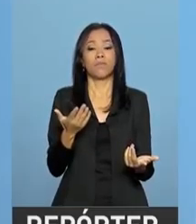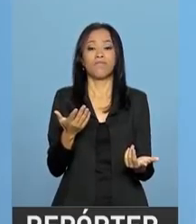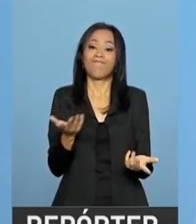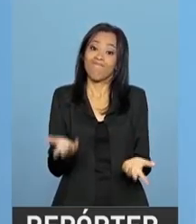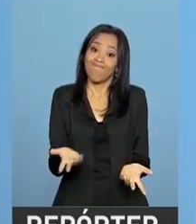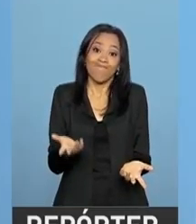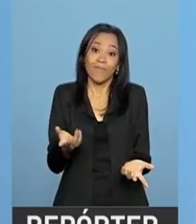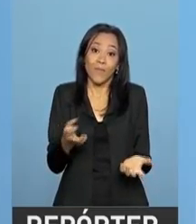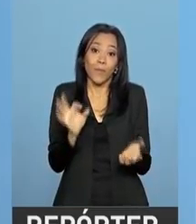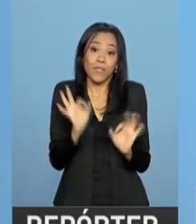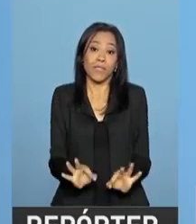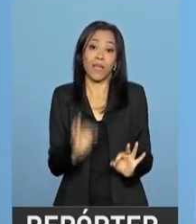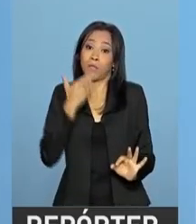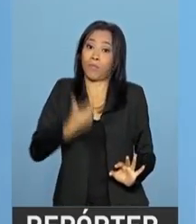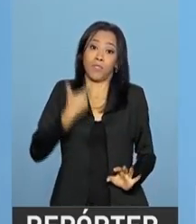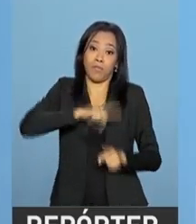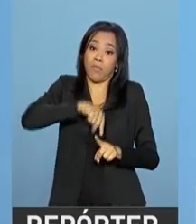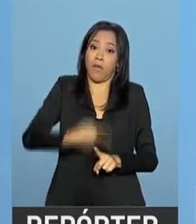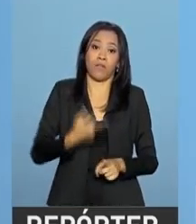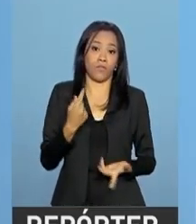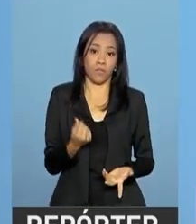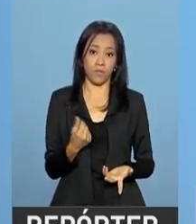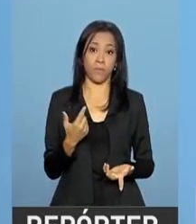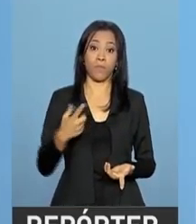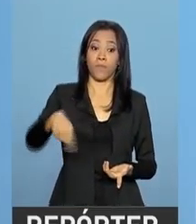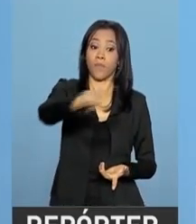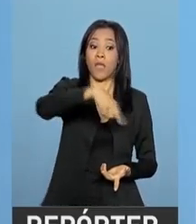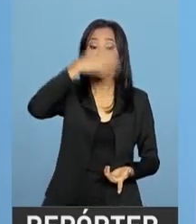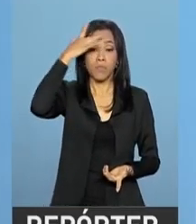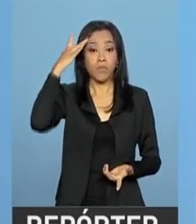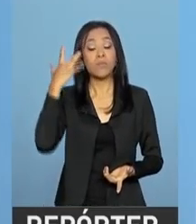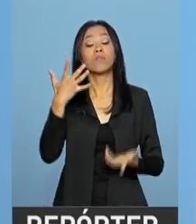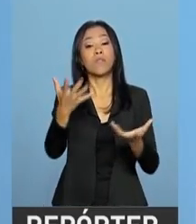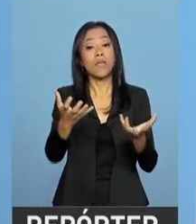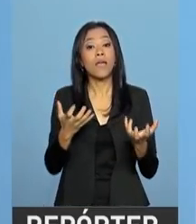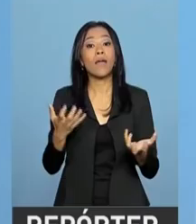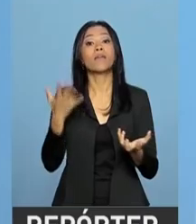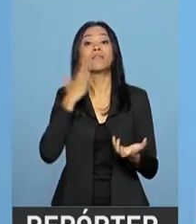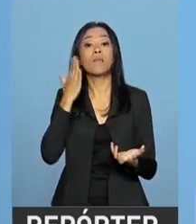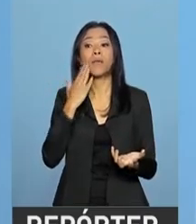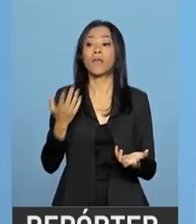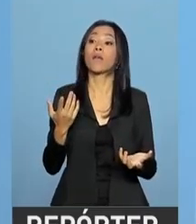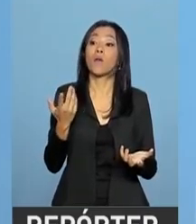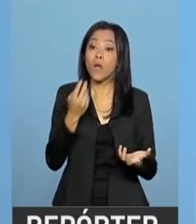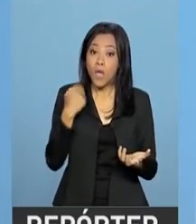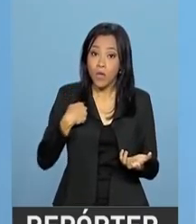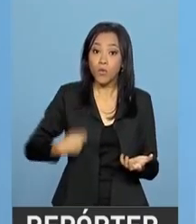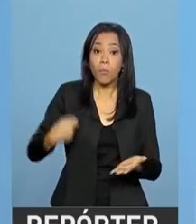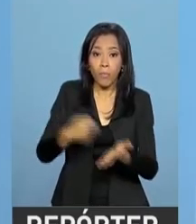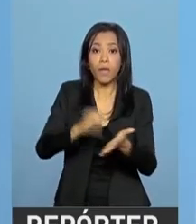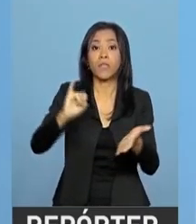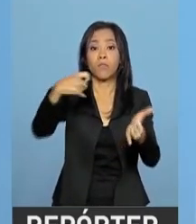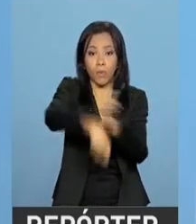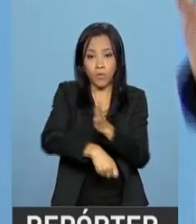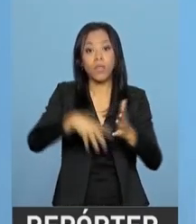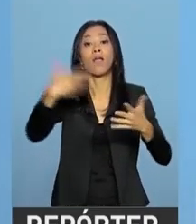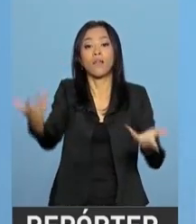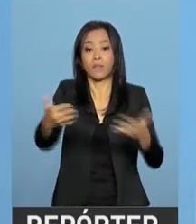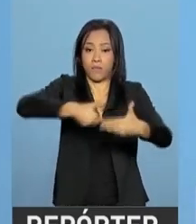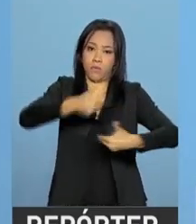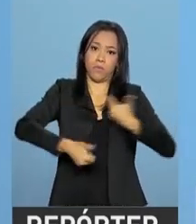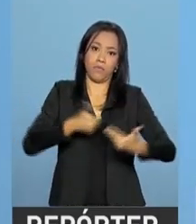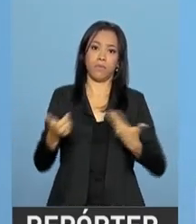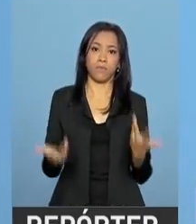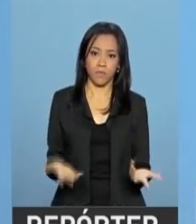não é justo pedir mais o contribuinte que é o retorno daquilo que paga impostos e nós temos podido neste período de